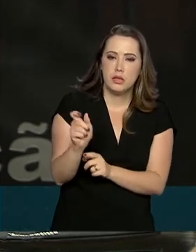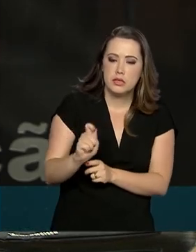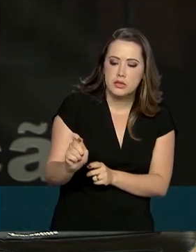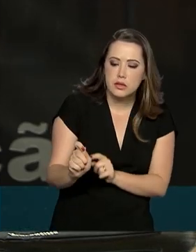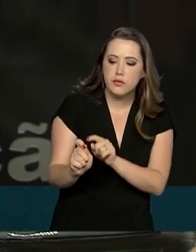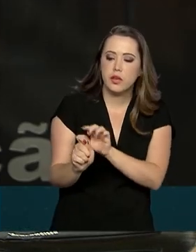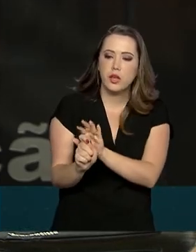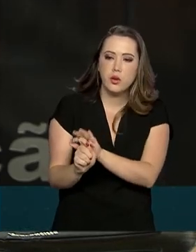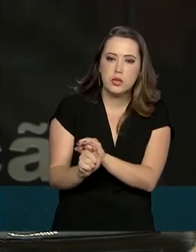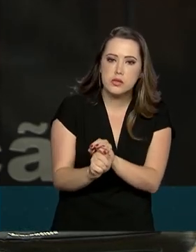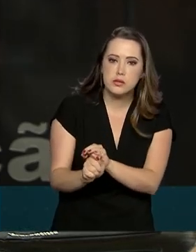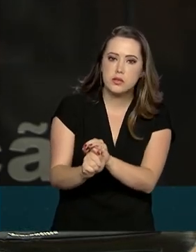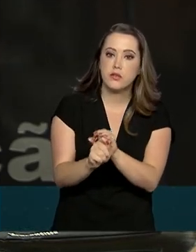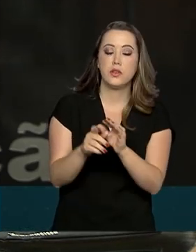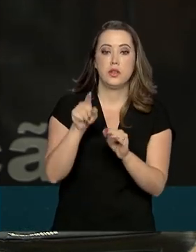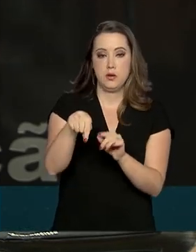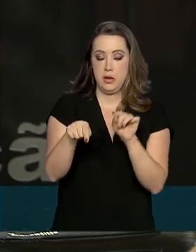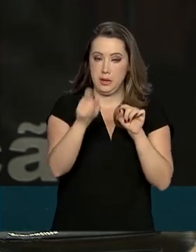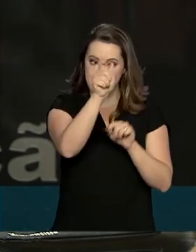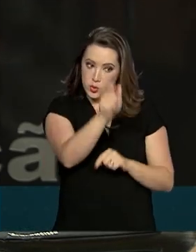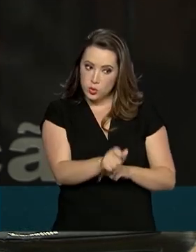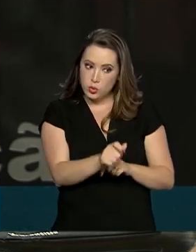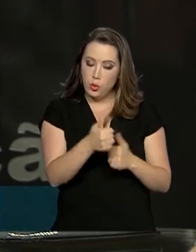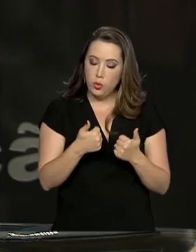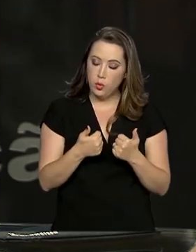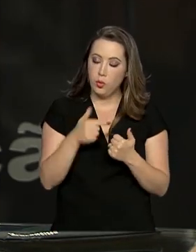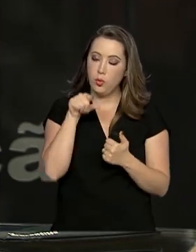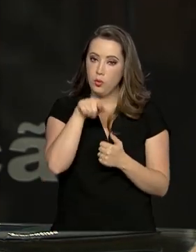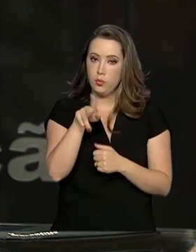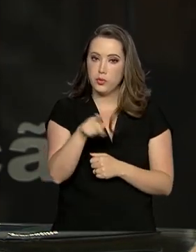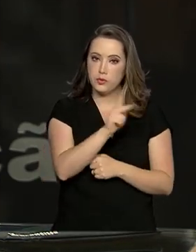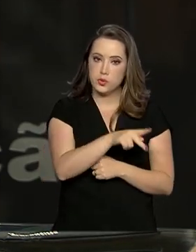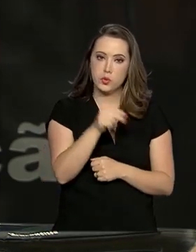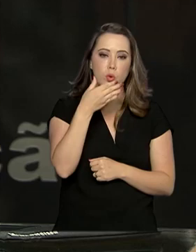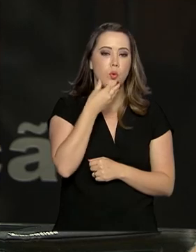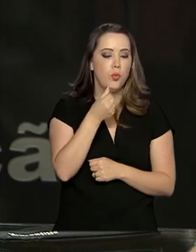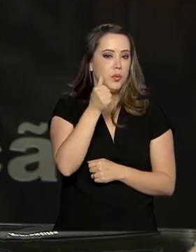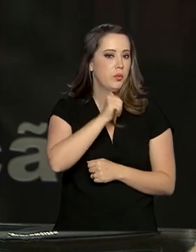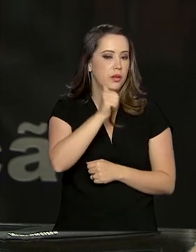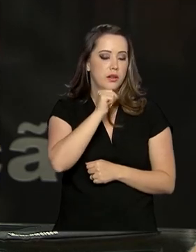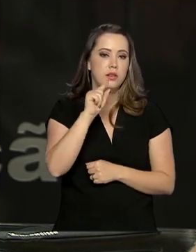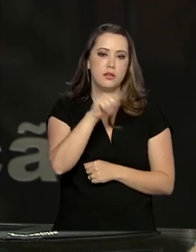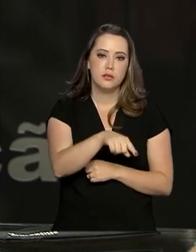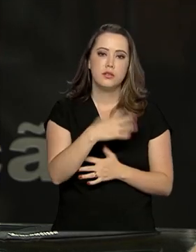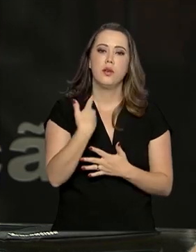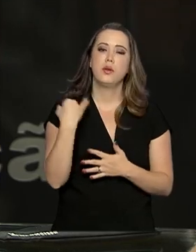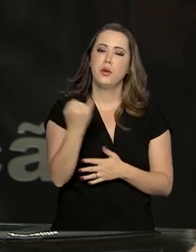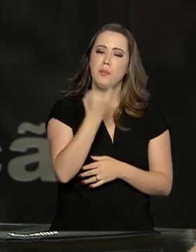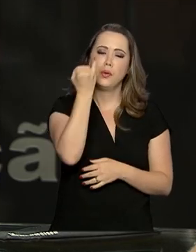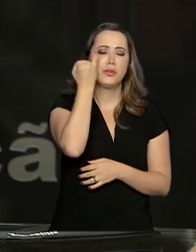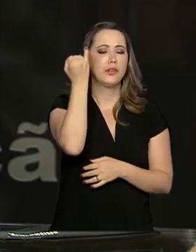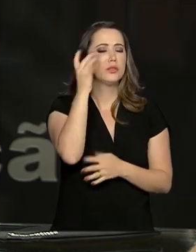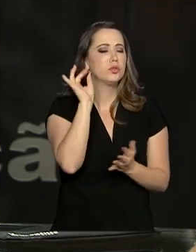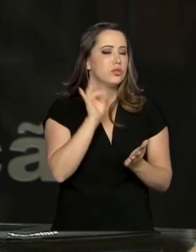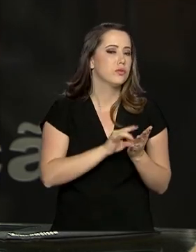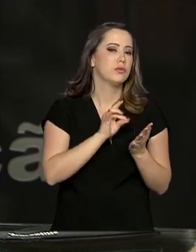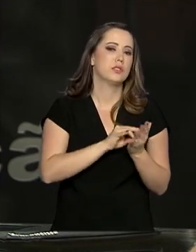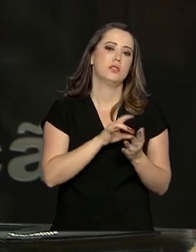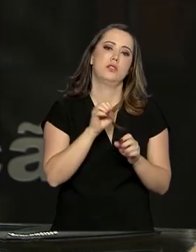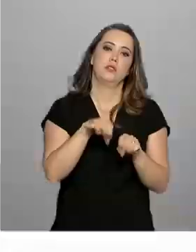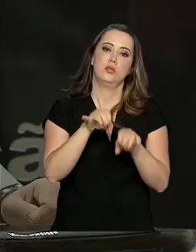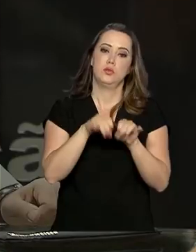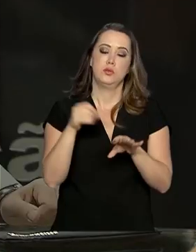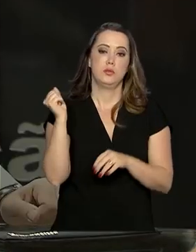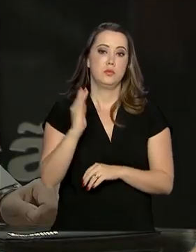essa essa pessoa esse profissional essa professora é que é a heroína o herói da